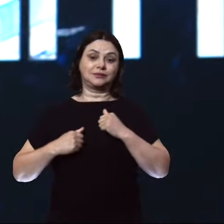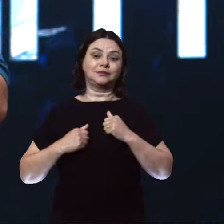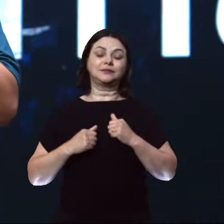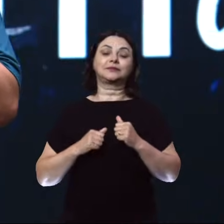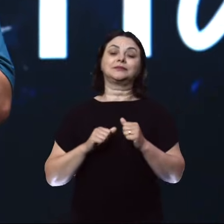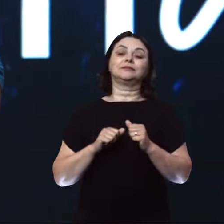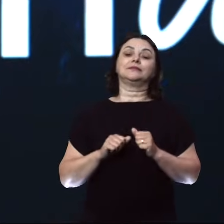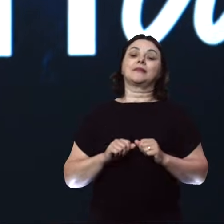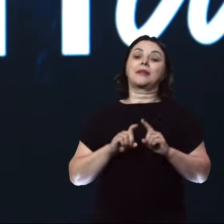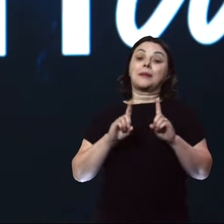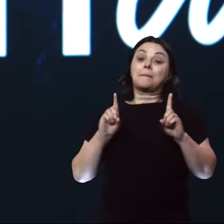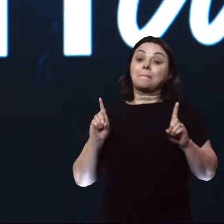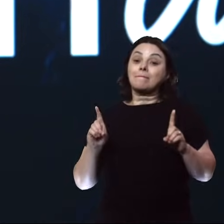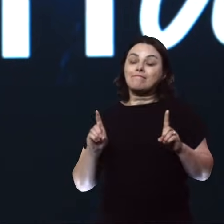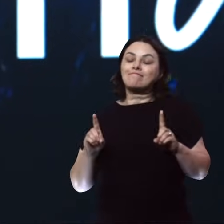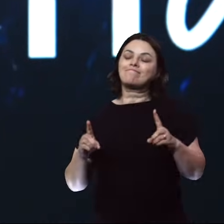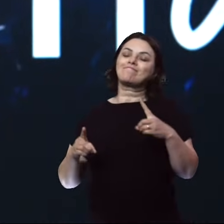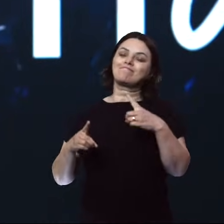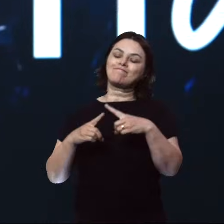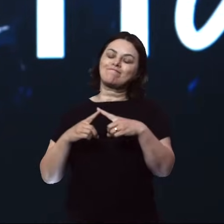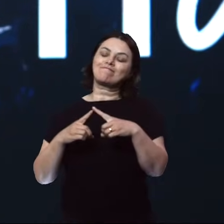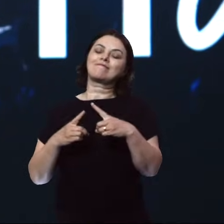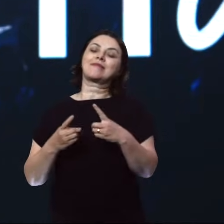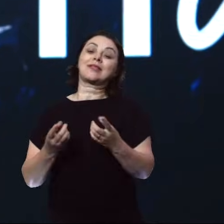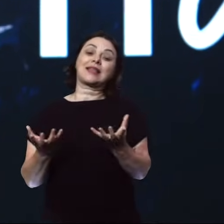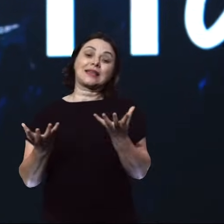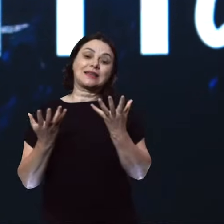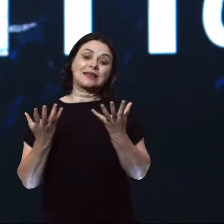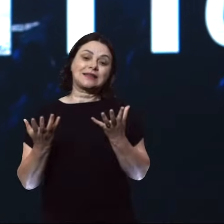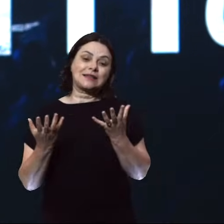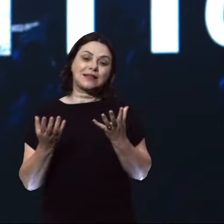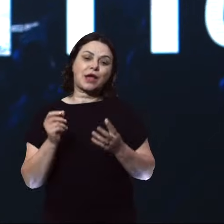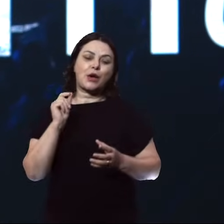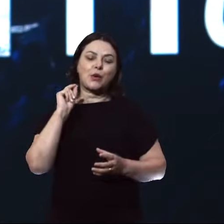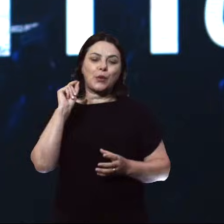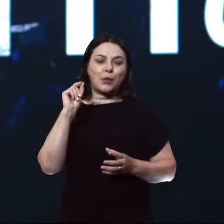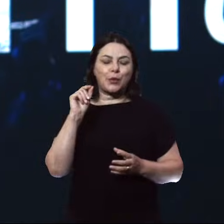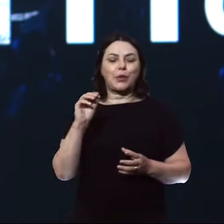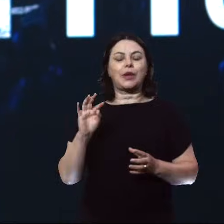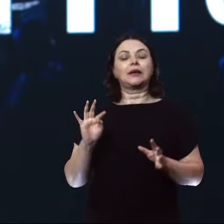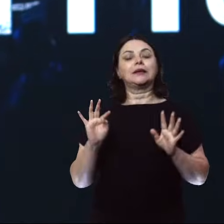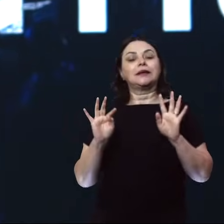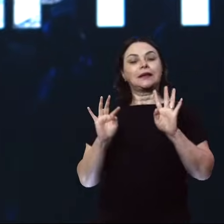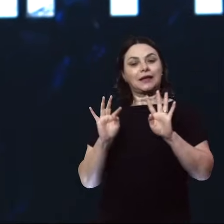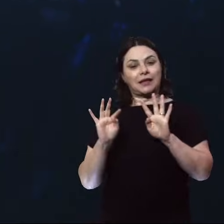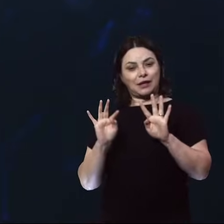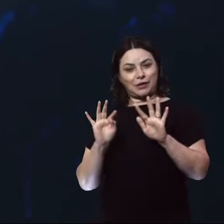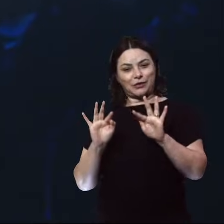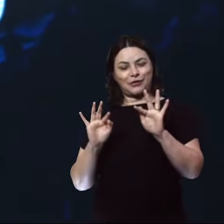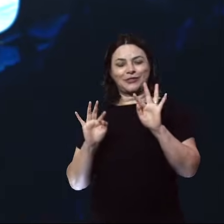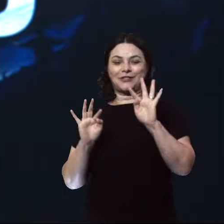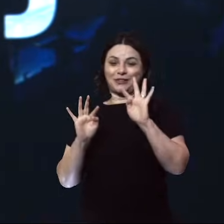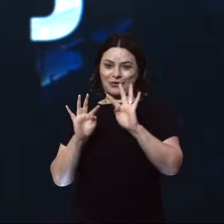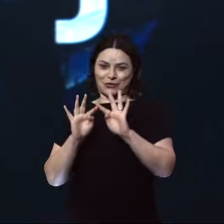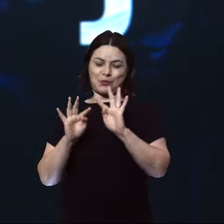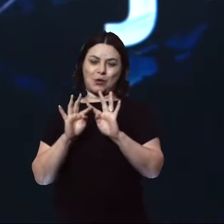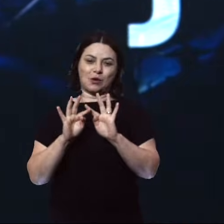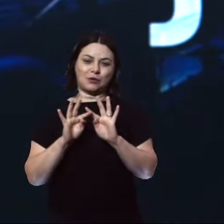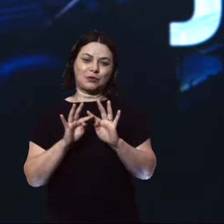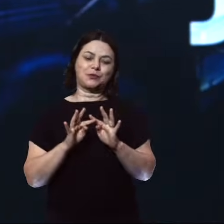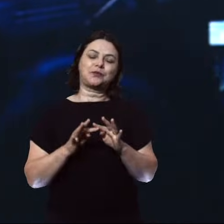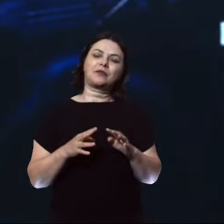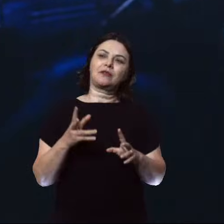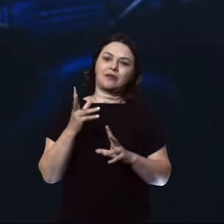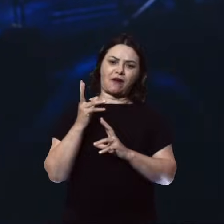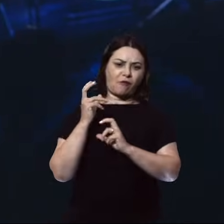amado, porque ele quer que Timóteo continue fortalecido no Senhor. Continue sem covardia,